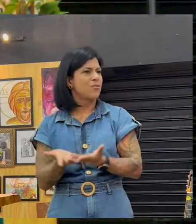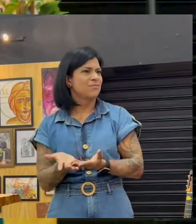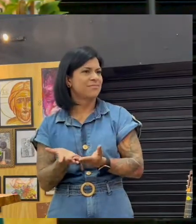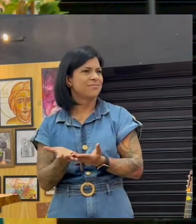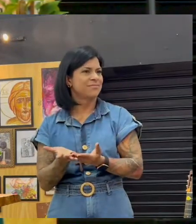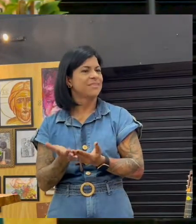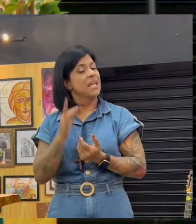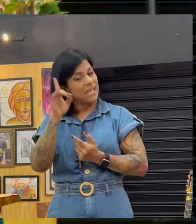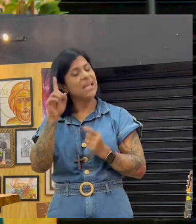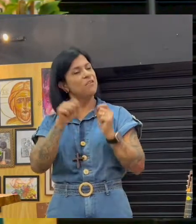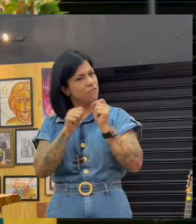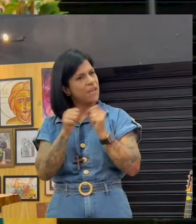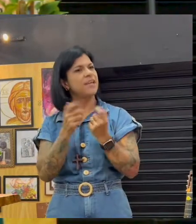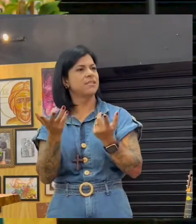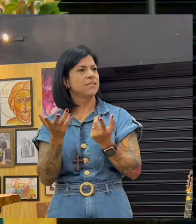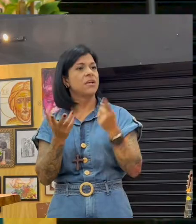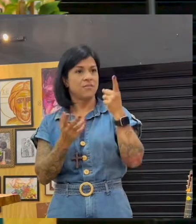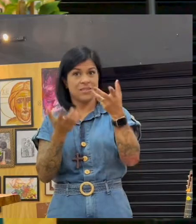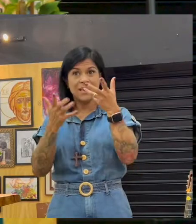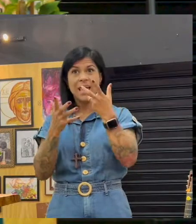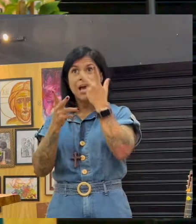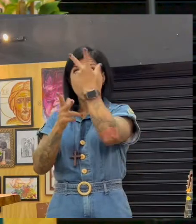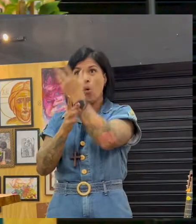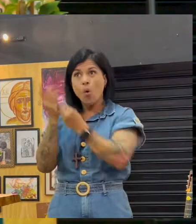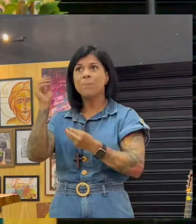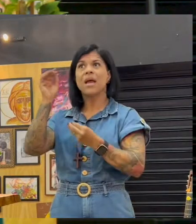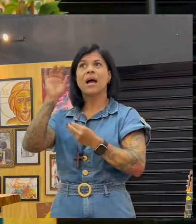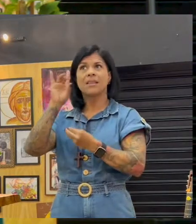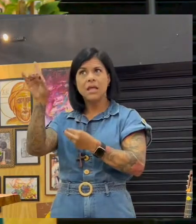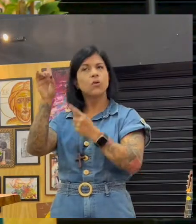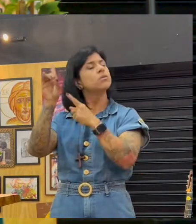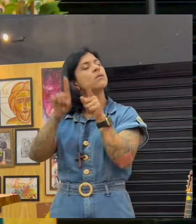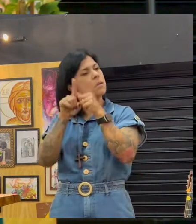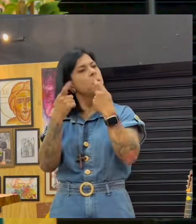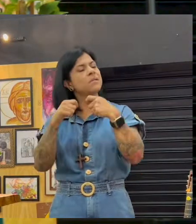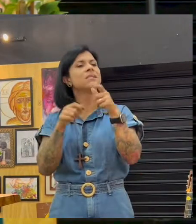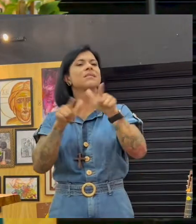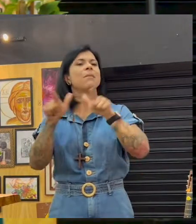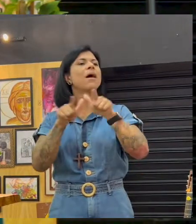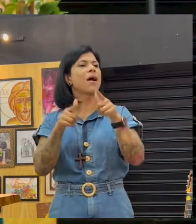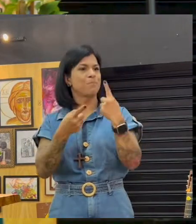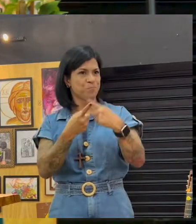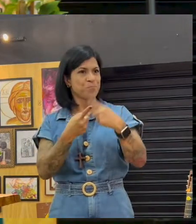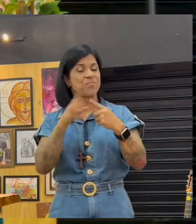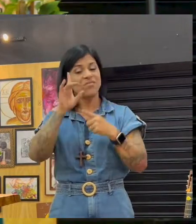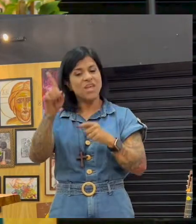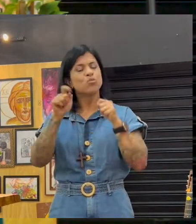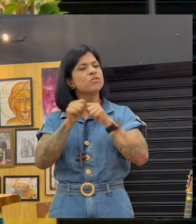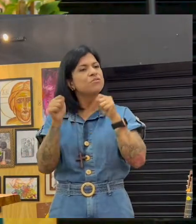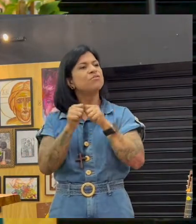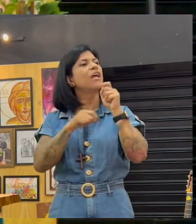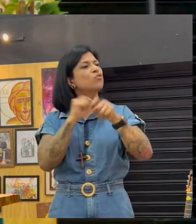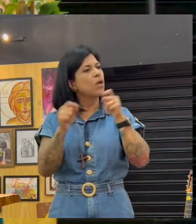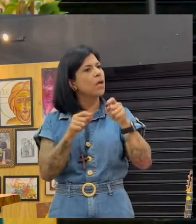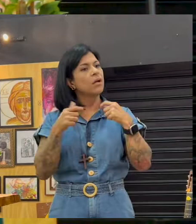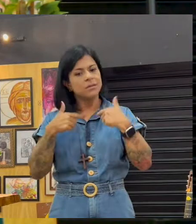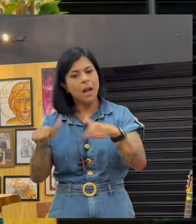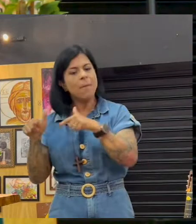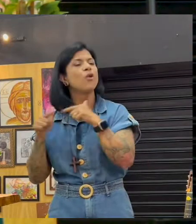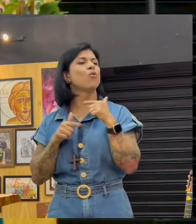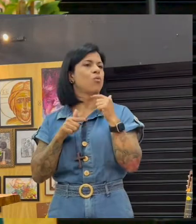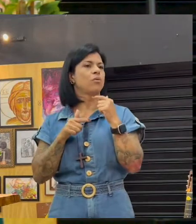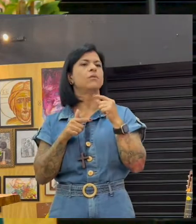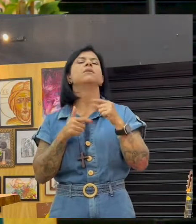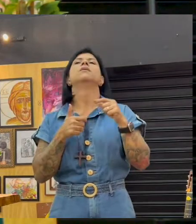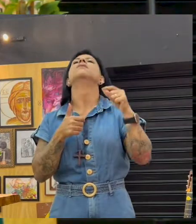tudo. Você não quer ser igual a ele? Trabalhe também. É um trabalho glorioso. Ele descansou